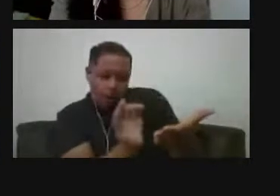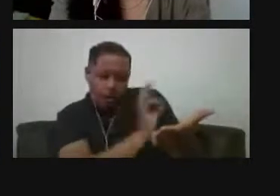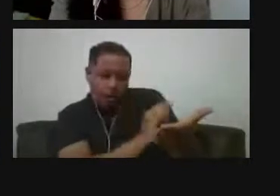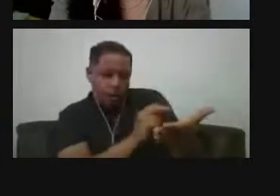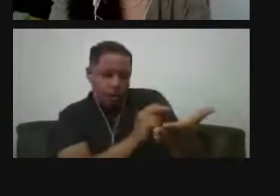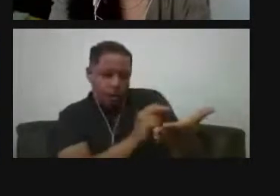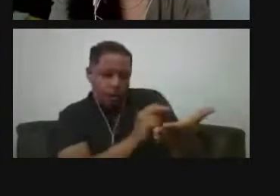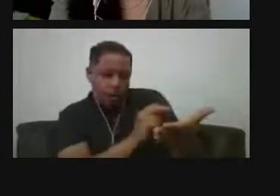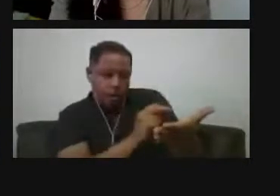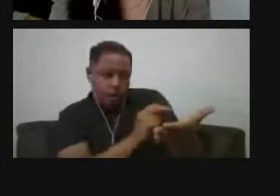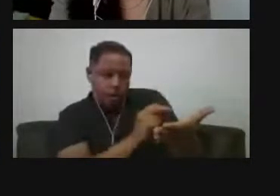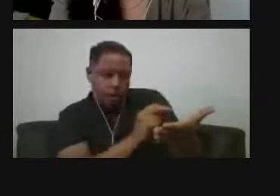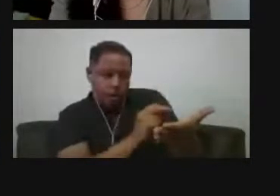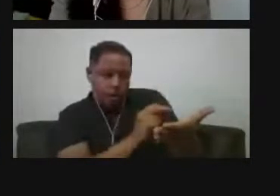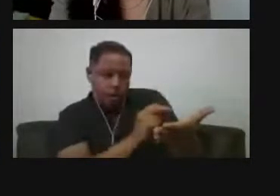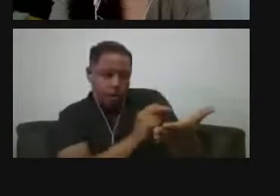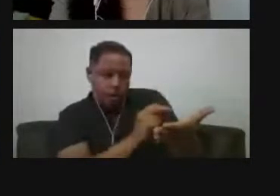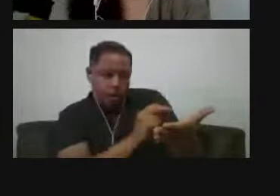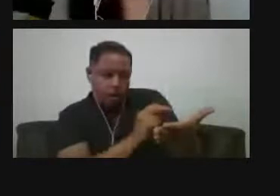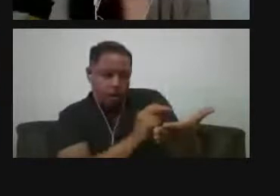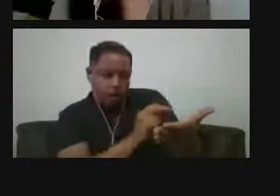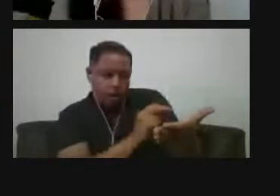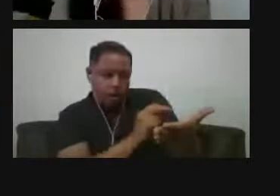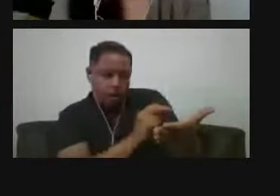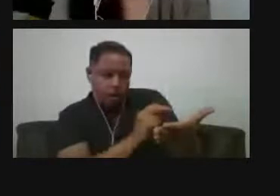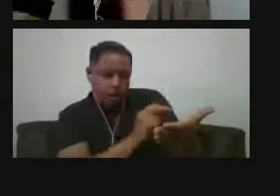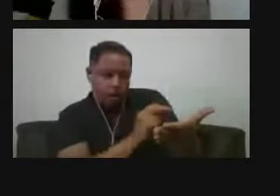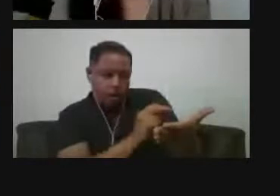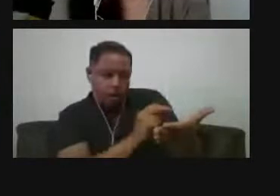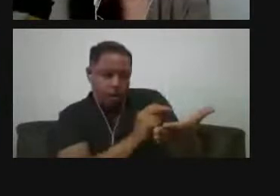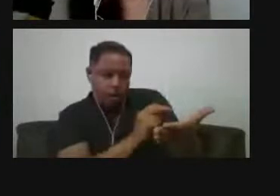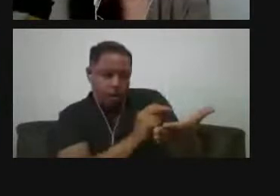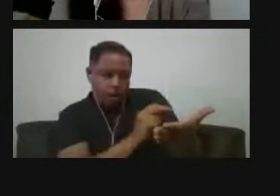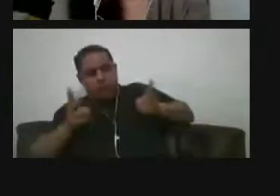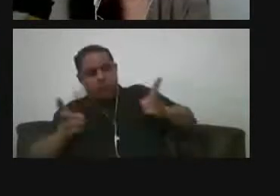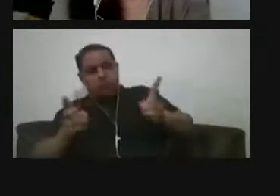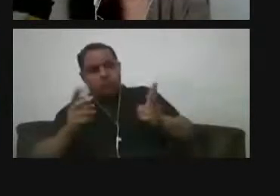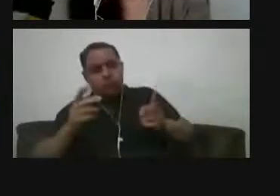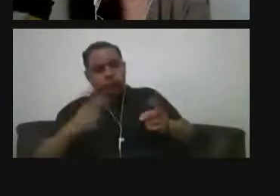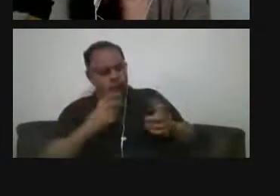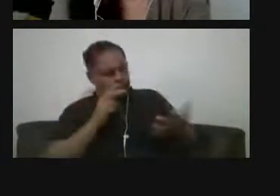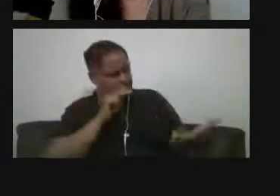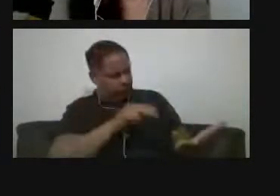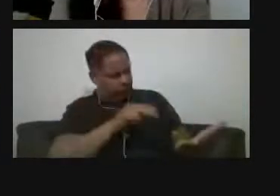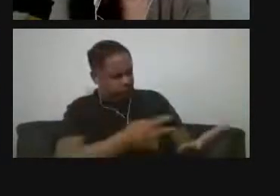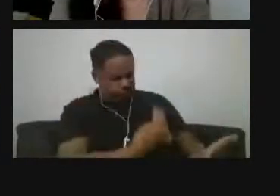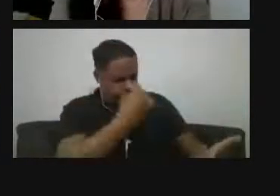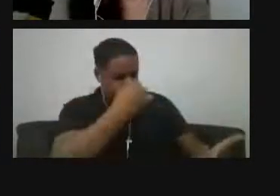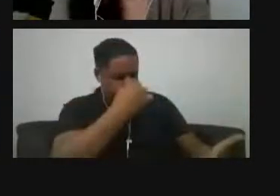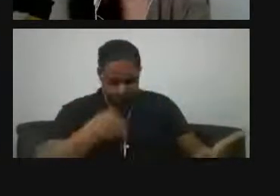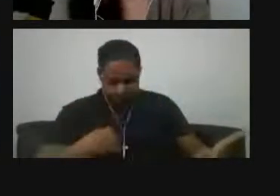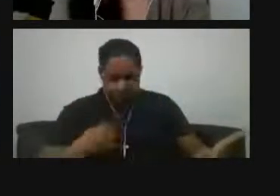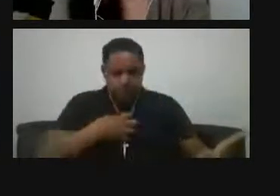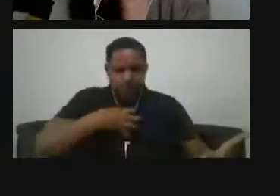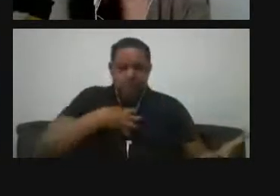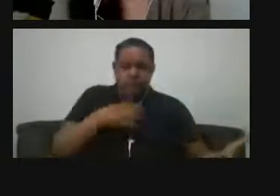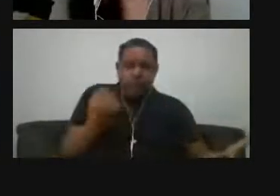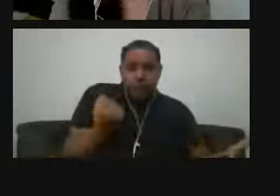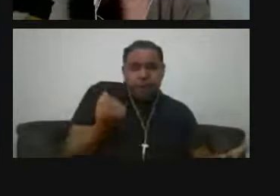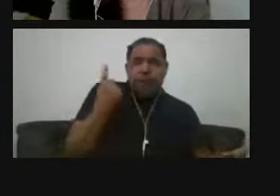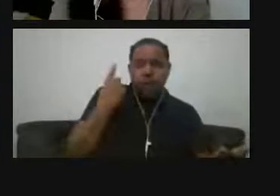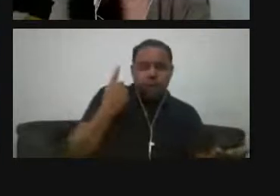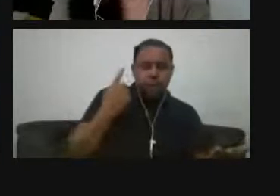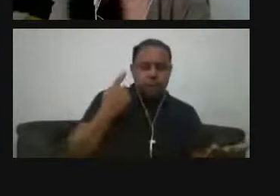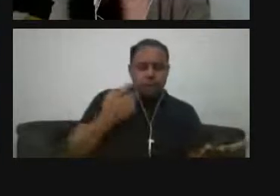mesmo. Então, eu acho que é um sentimento de estranhamento, porque, para mim, é um, óbvio, né, um estranhamento positivo,